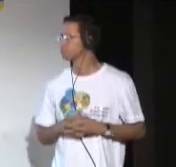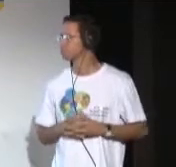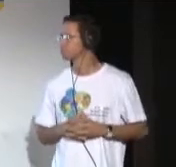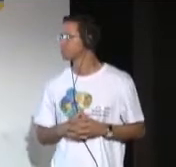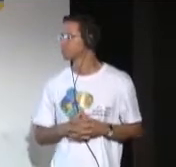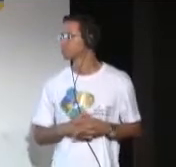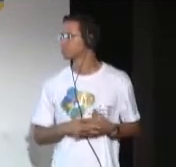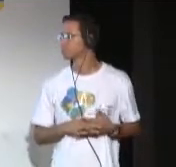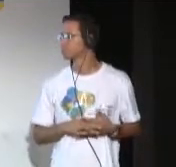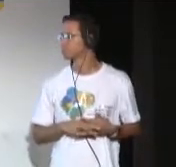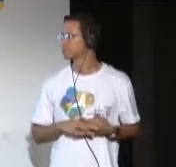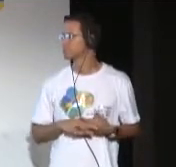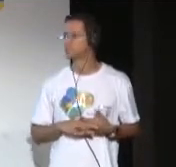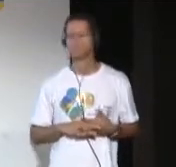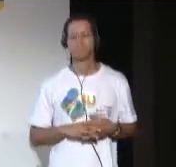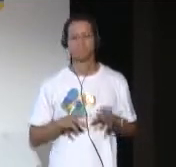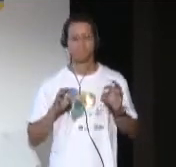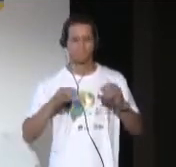qualquer forma.